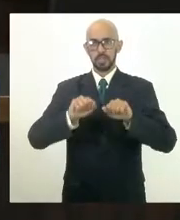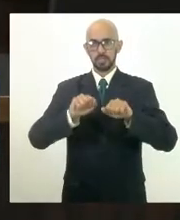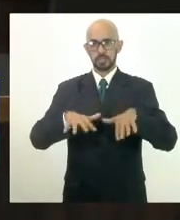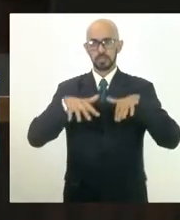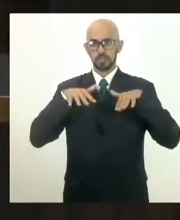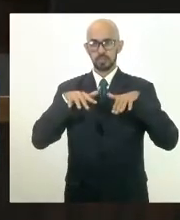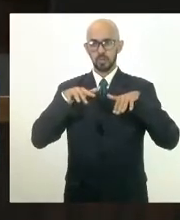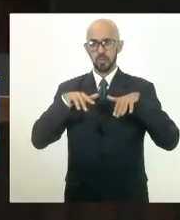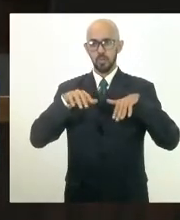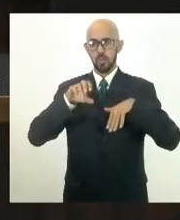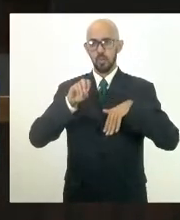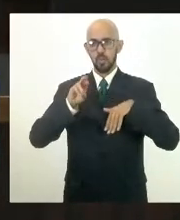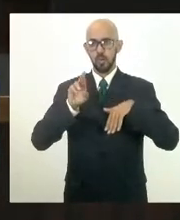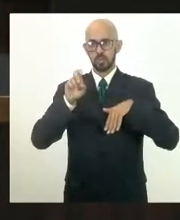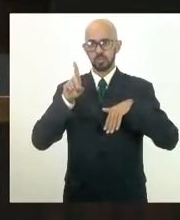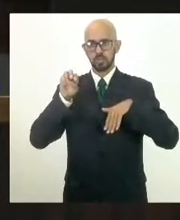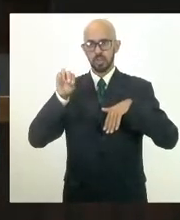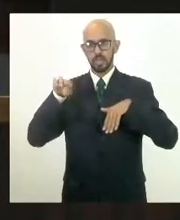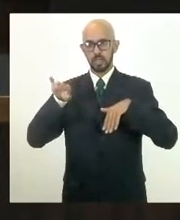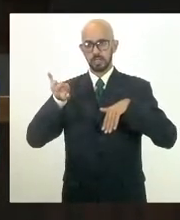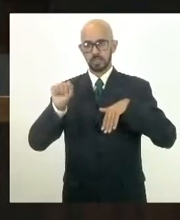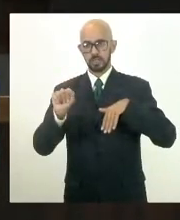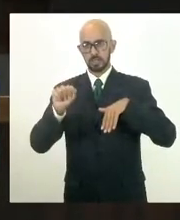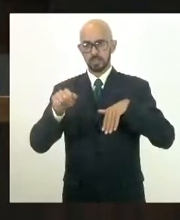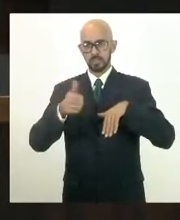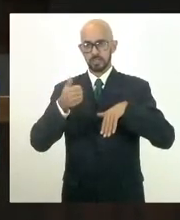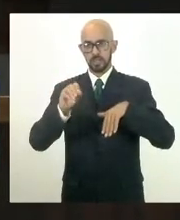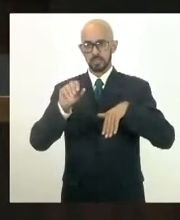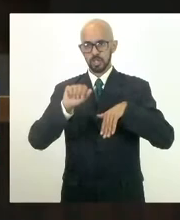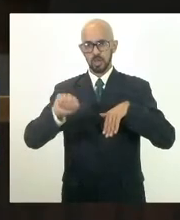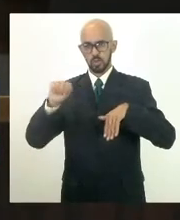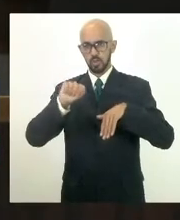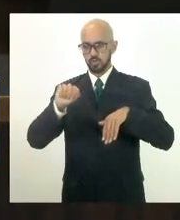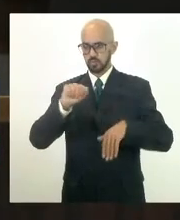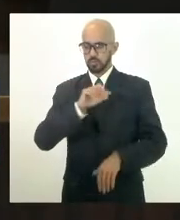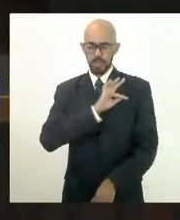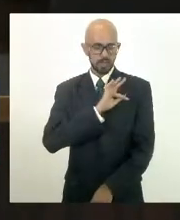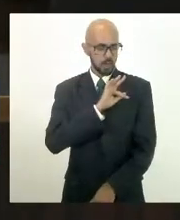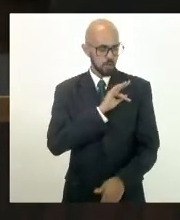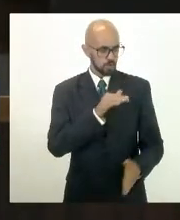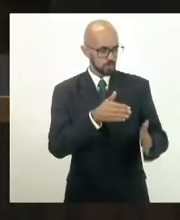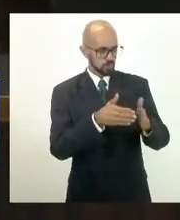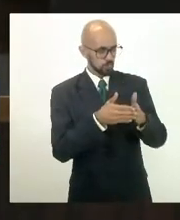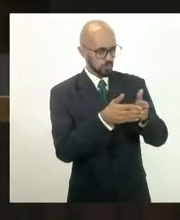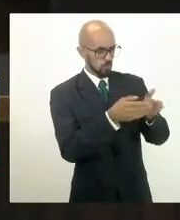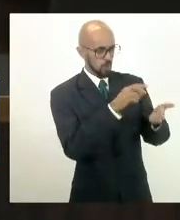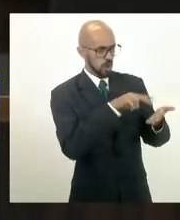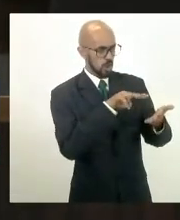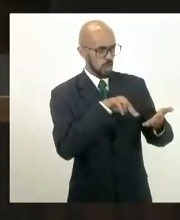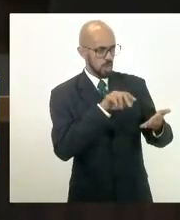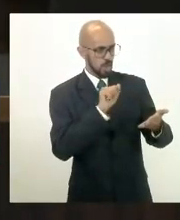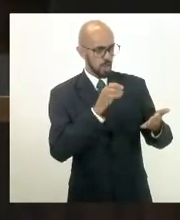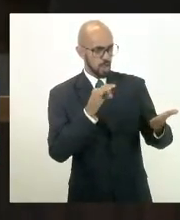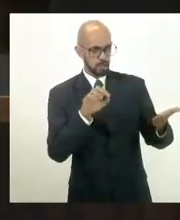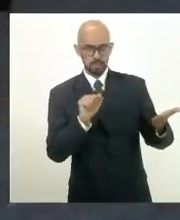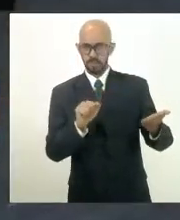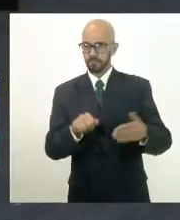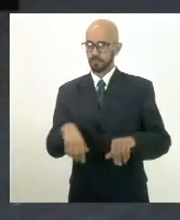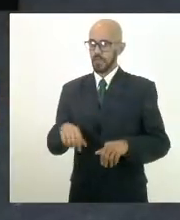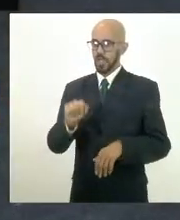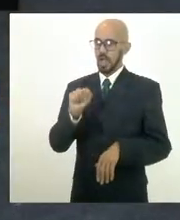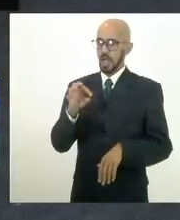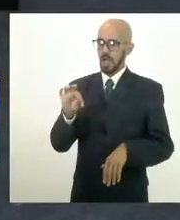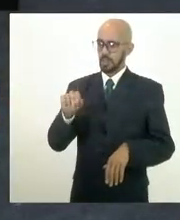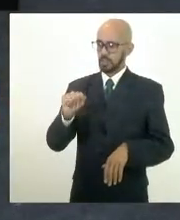de agosto. A presidência convida a deputada Marta Rocha para fazer a leitura da ata da sessão anterior. A ata